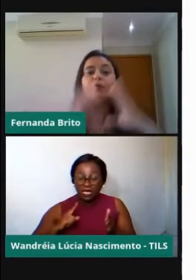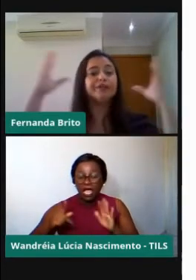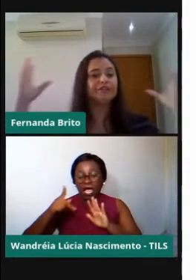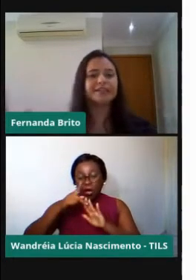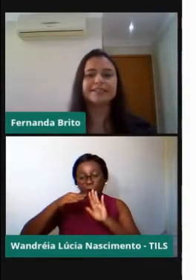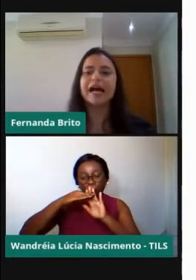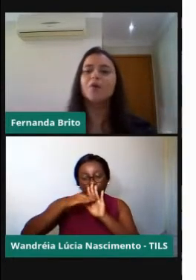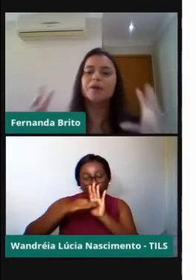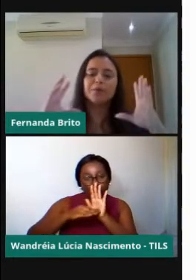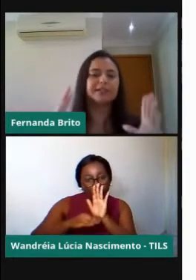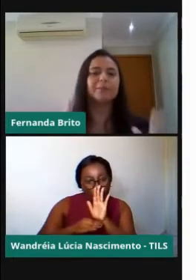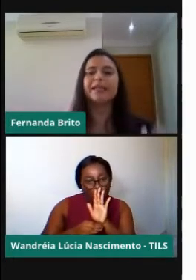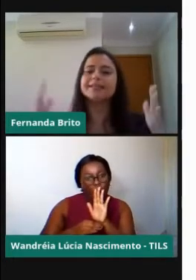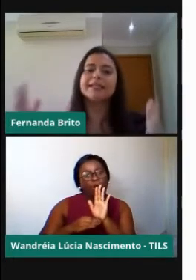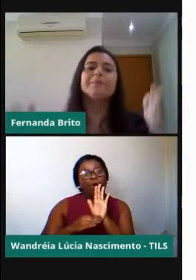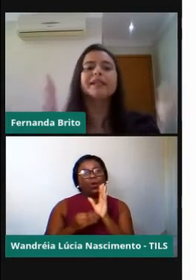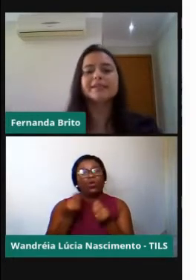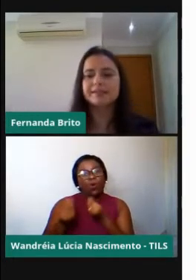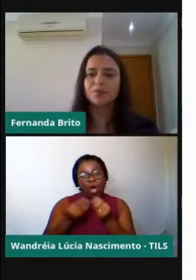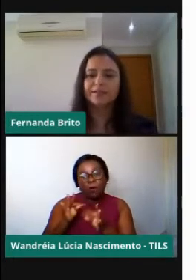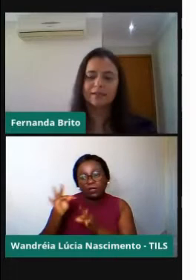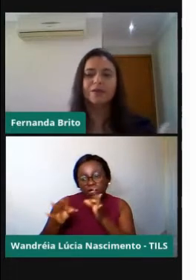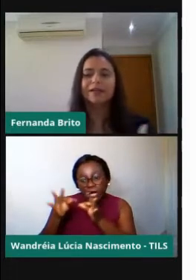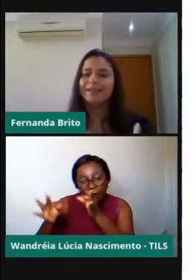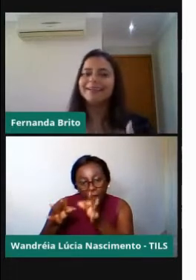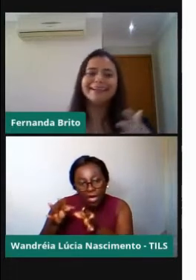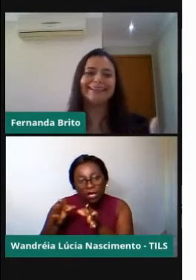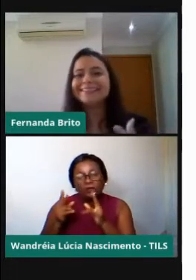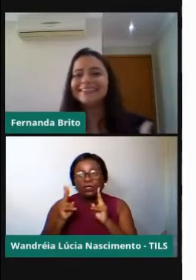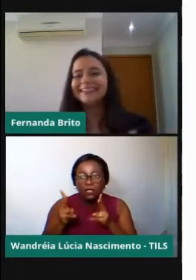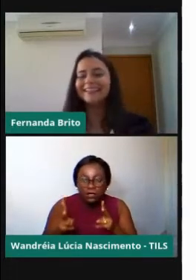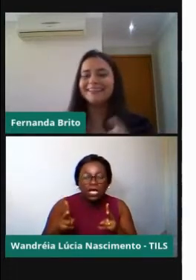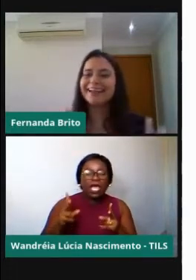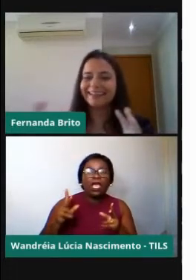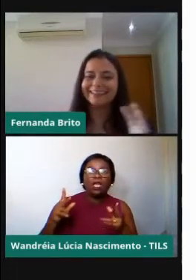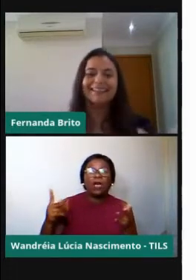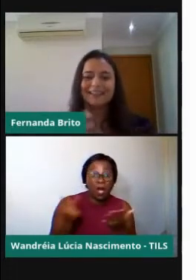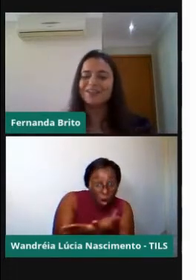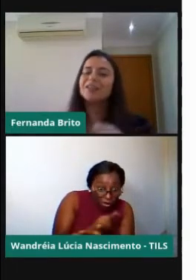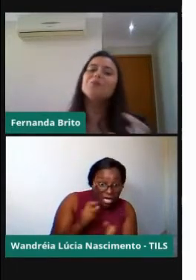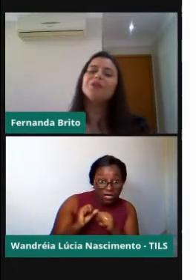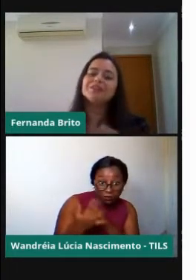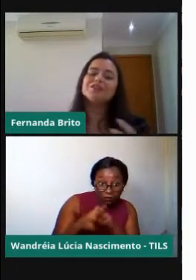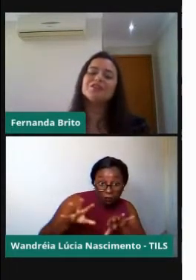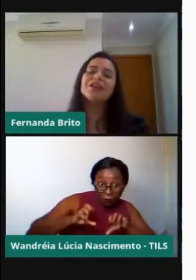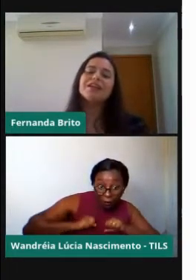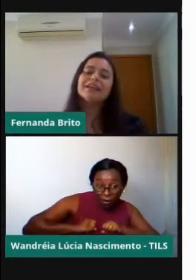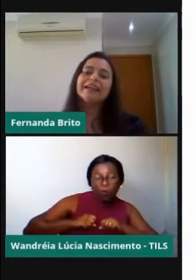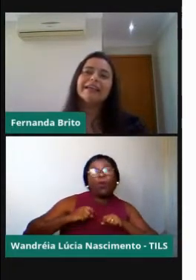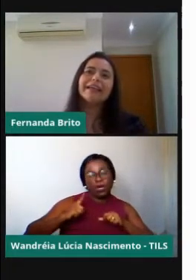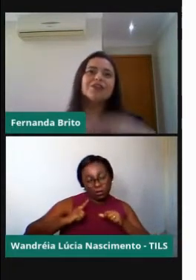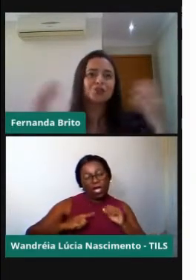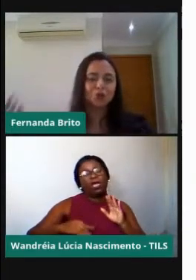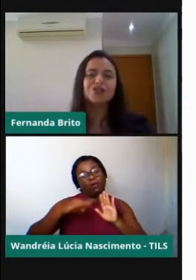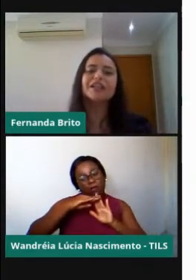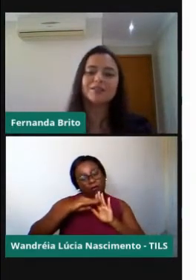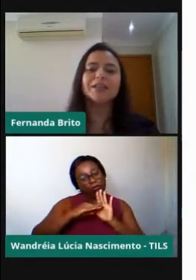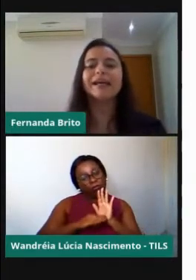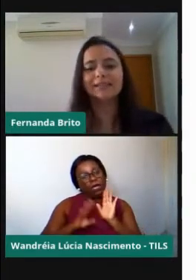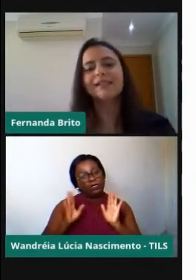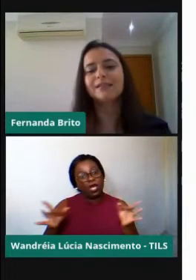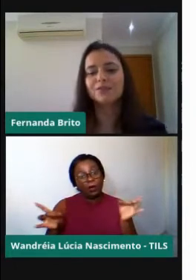tratamento universal, que pode se aplicar sempre nessa situação. Ainda existem muitas